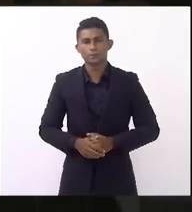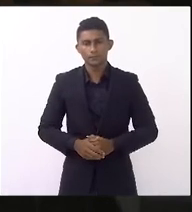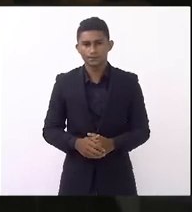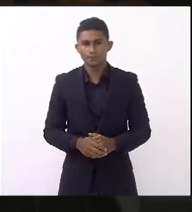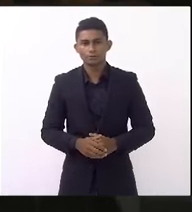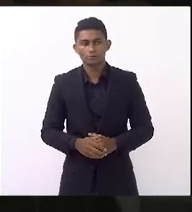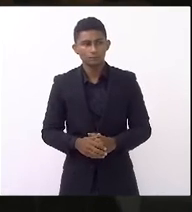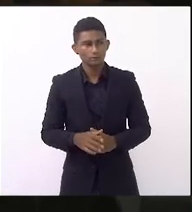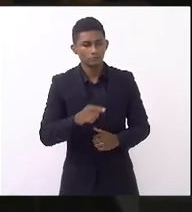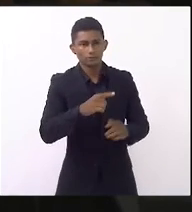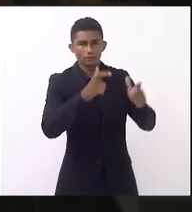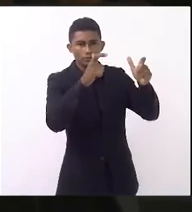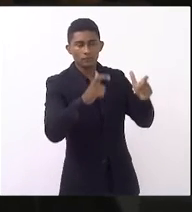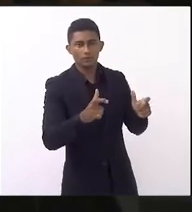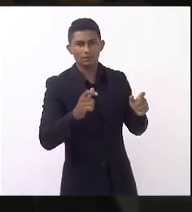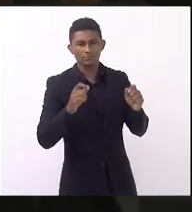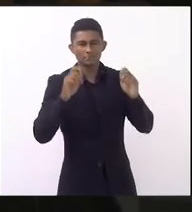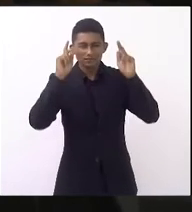em Angra dos Reis,